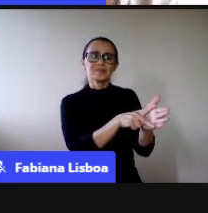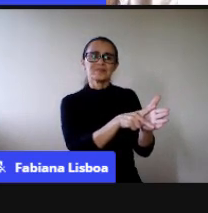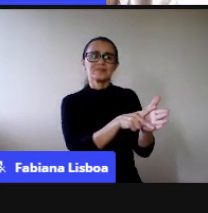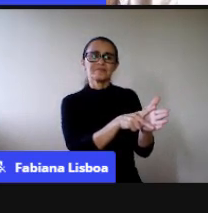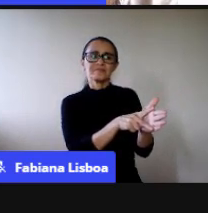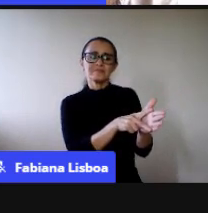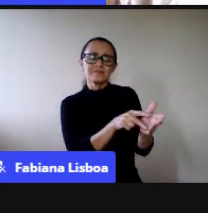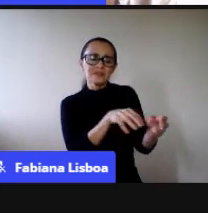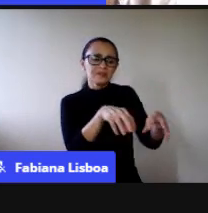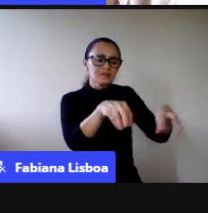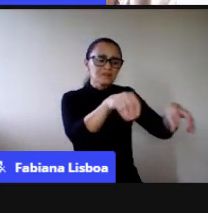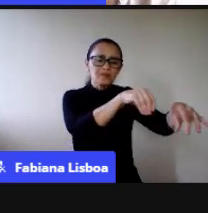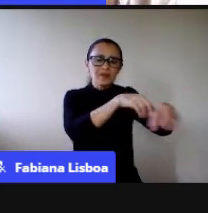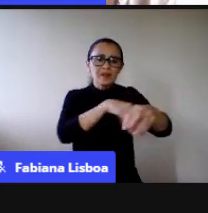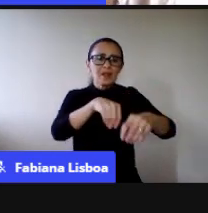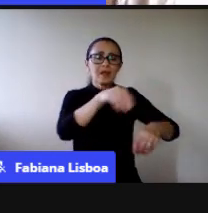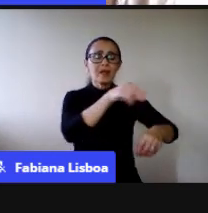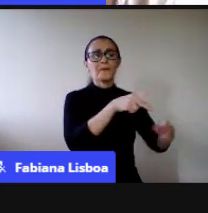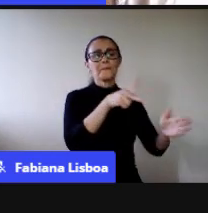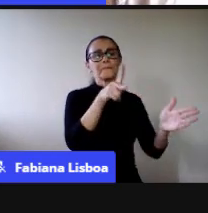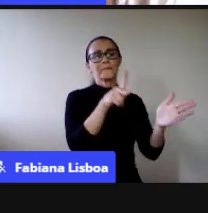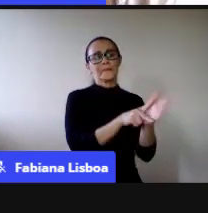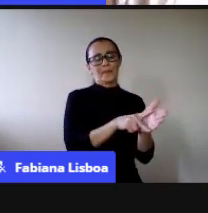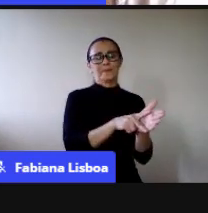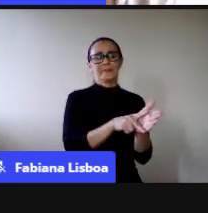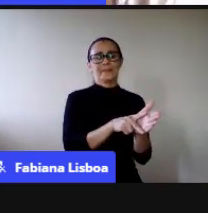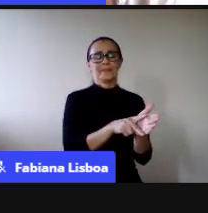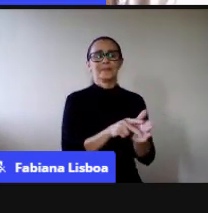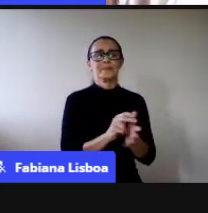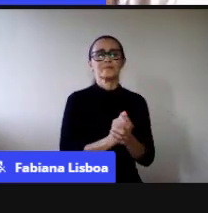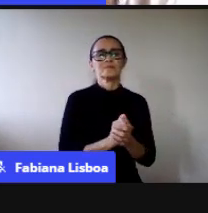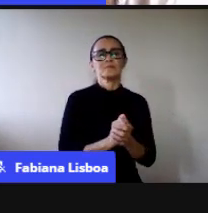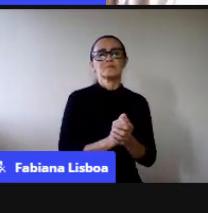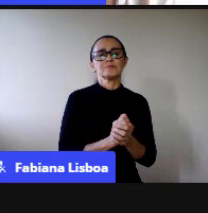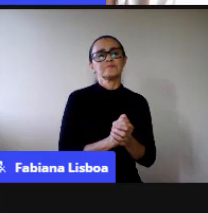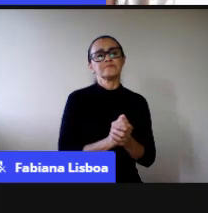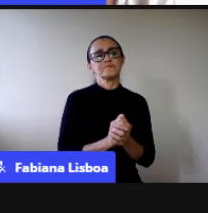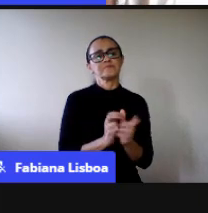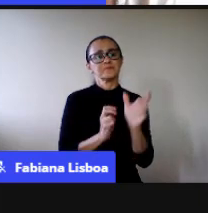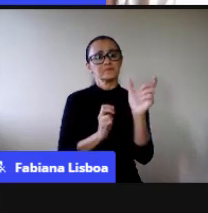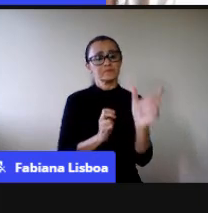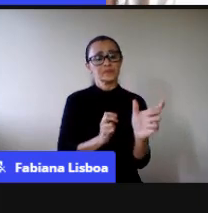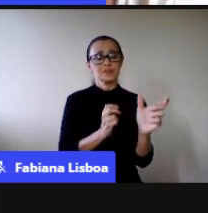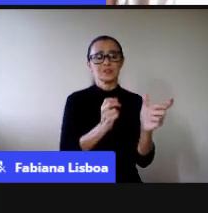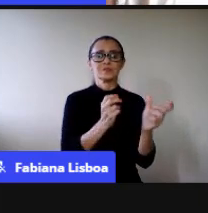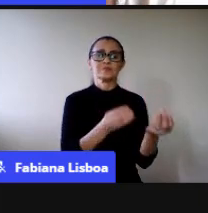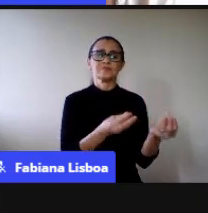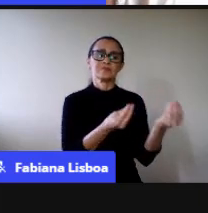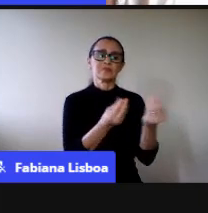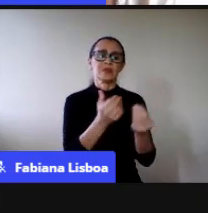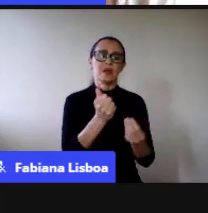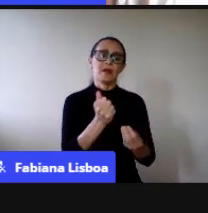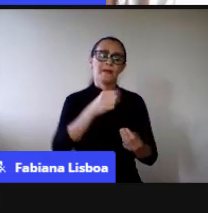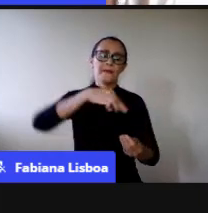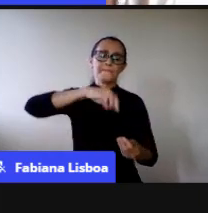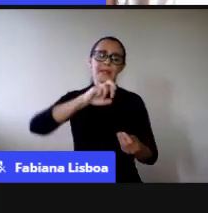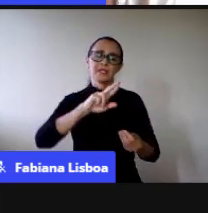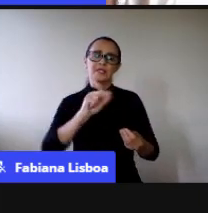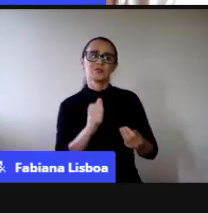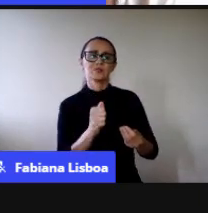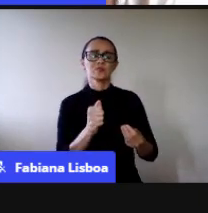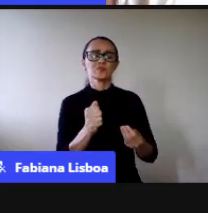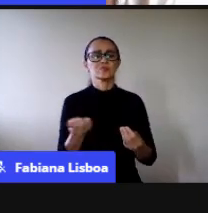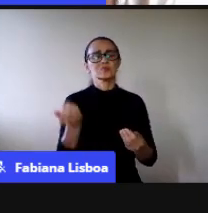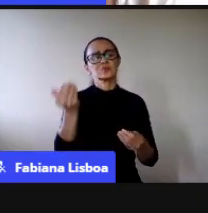uma terra que ela é própria. Então, o termo foi atribuído aos povos ameríndios que habitavam as Américas em